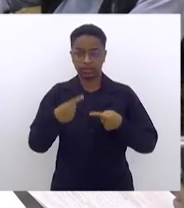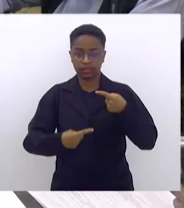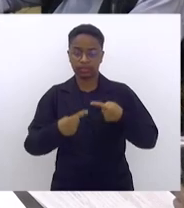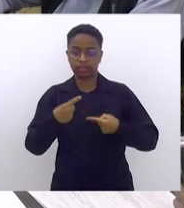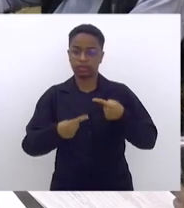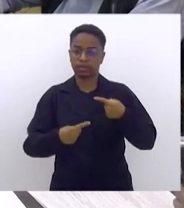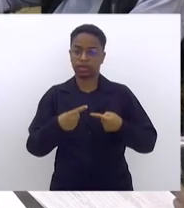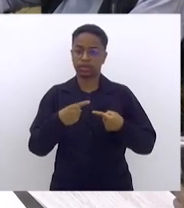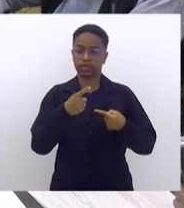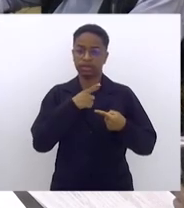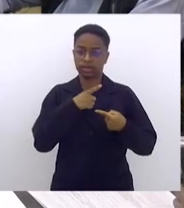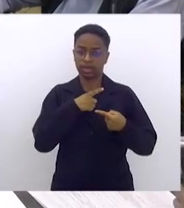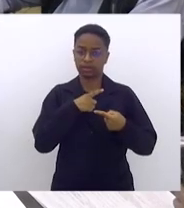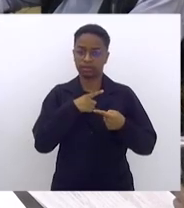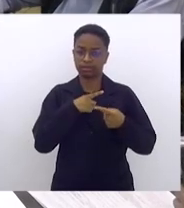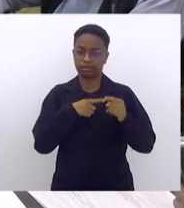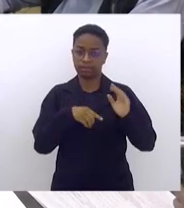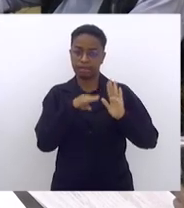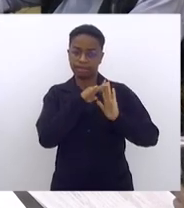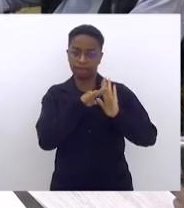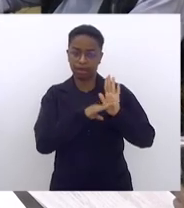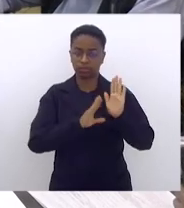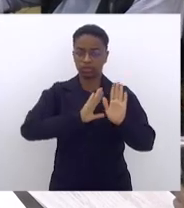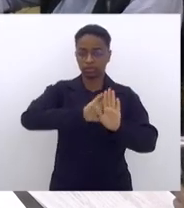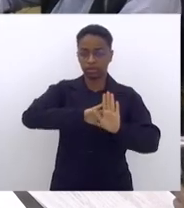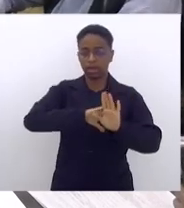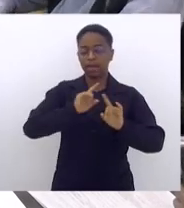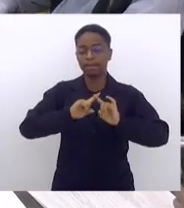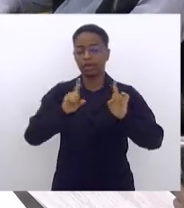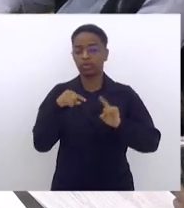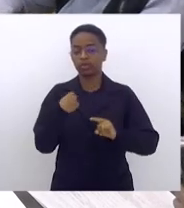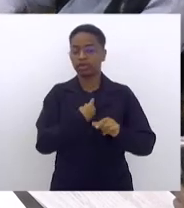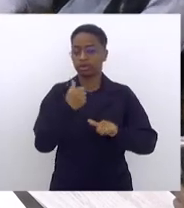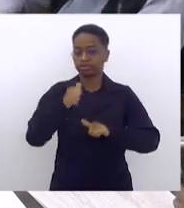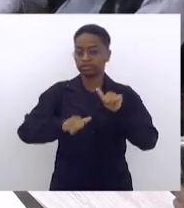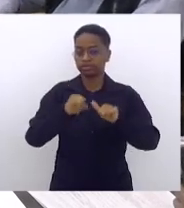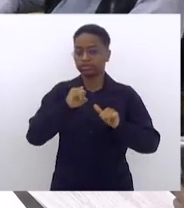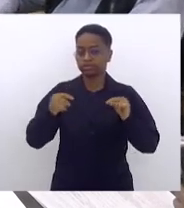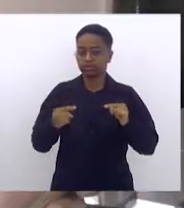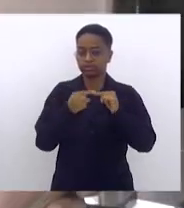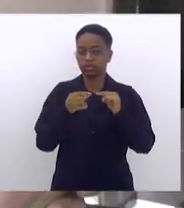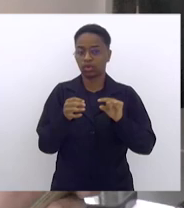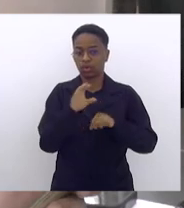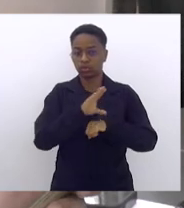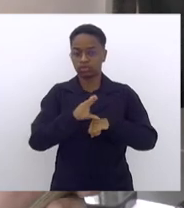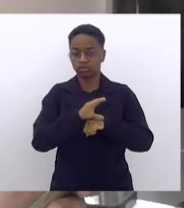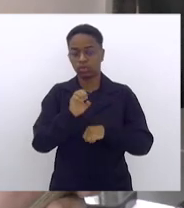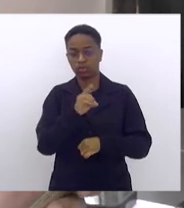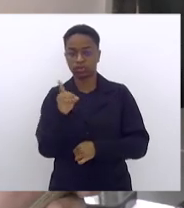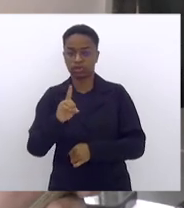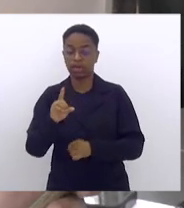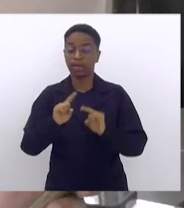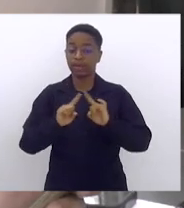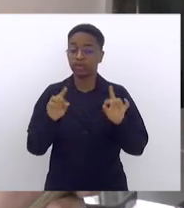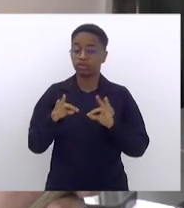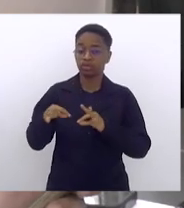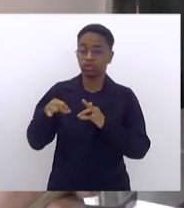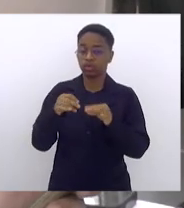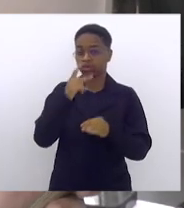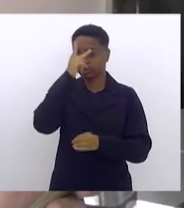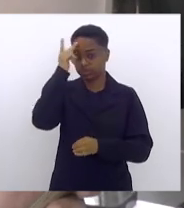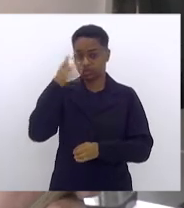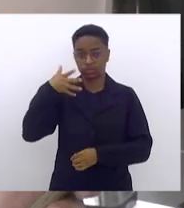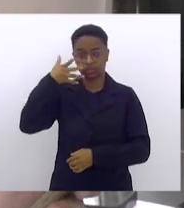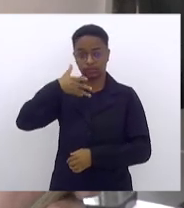ingredientes ideológicos, a gente está analisando a constitucionalidade ou não da matéria. Mas todas as abordagens feitas nesses